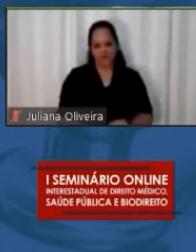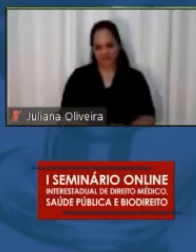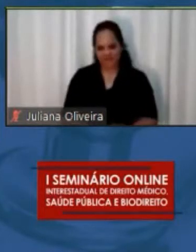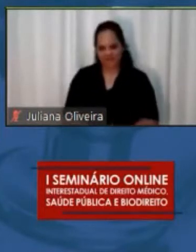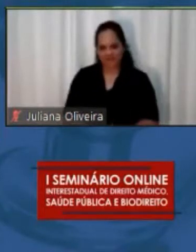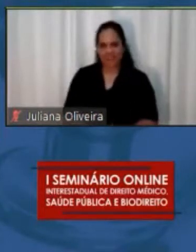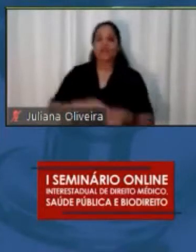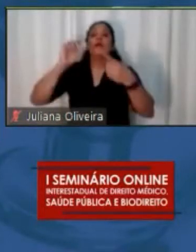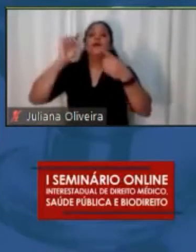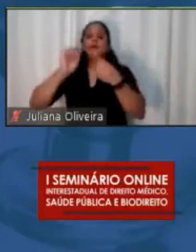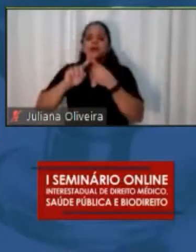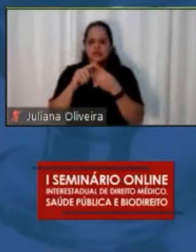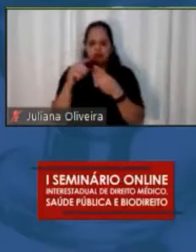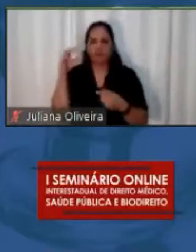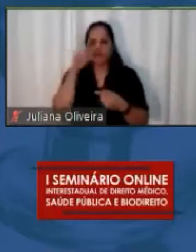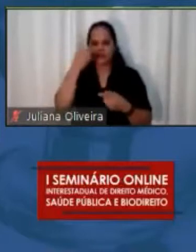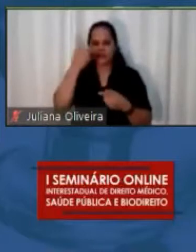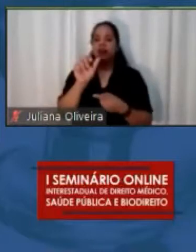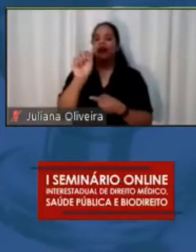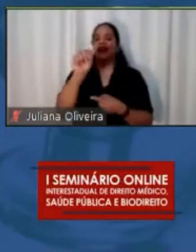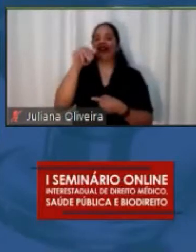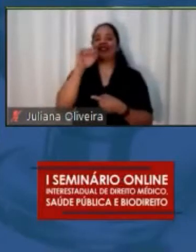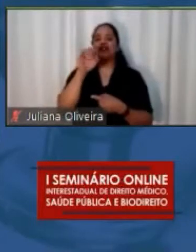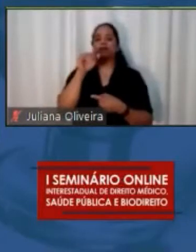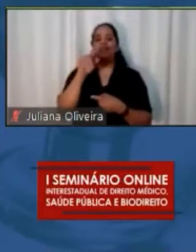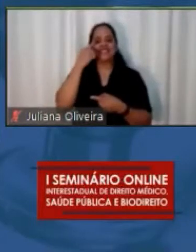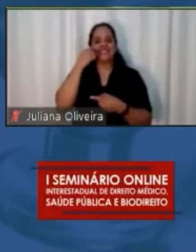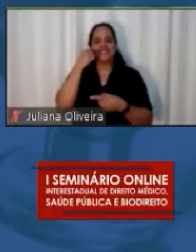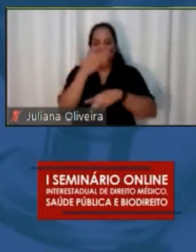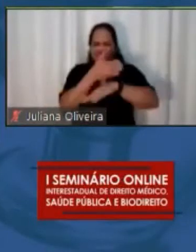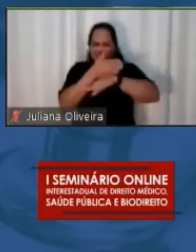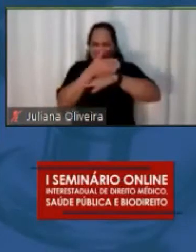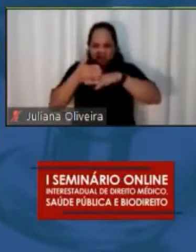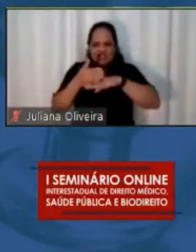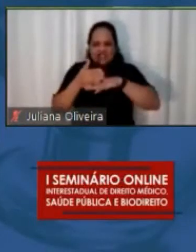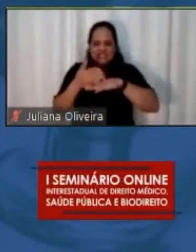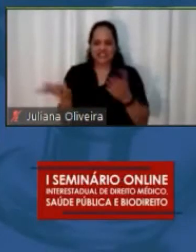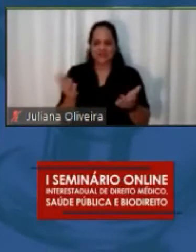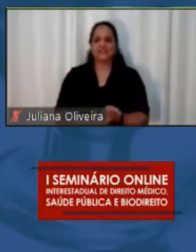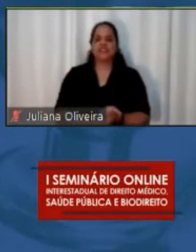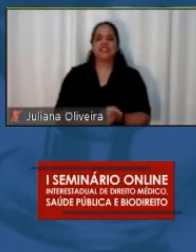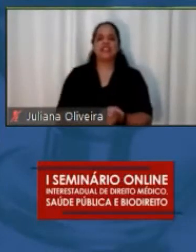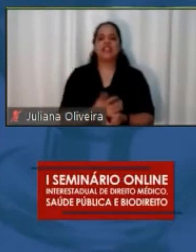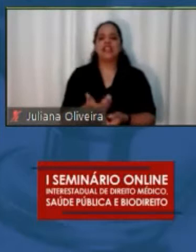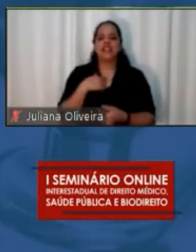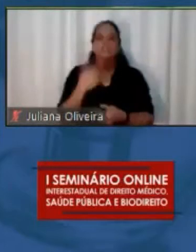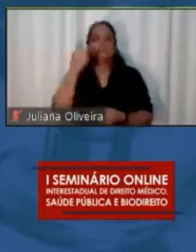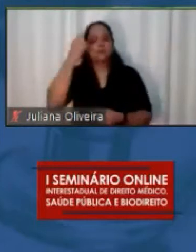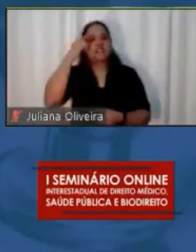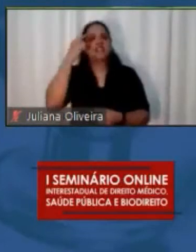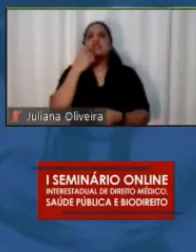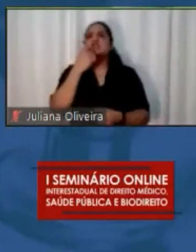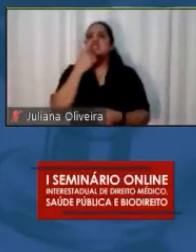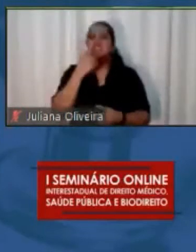é a respeito da anemia. O conceito da perda sanguínea, do tratamento sem sangue,